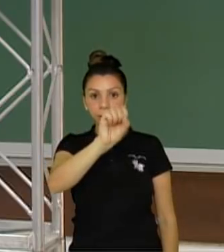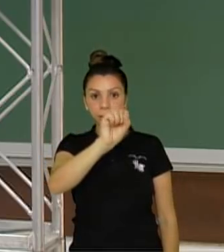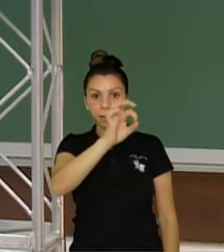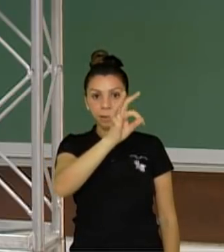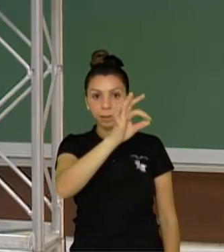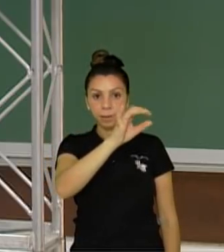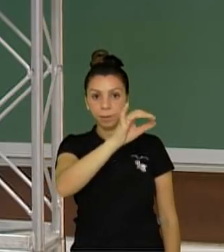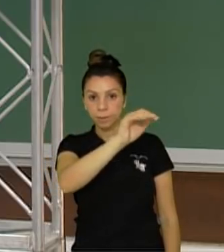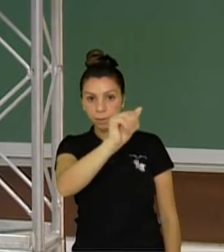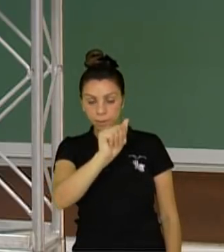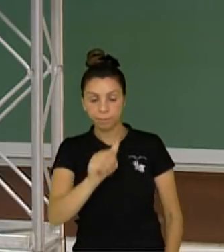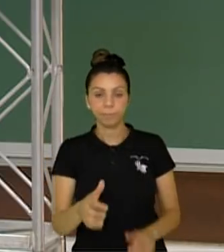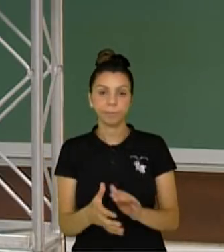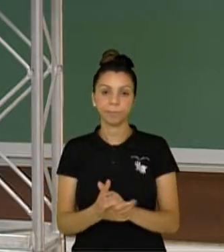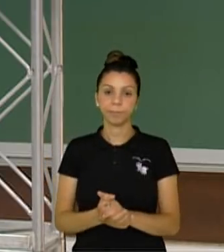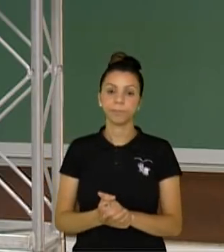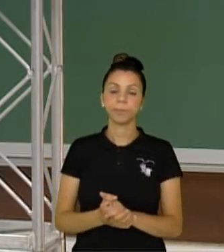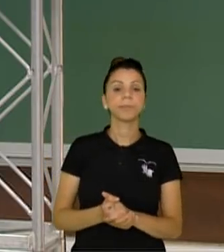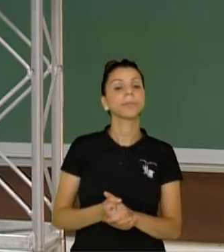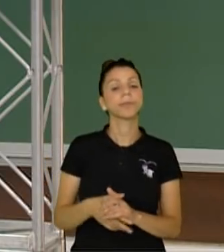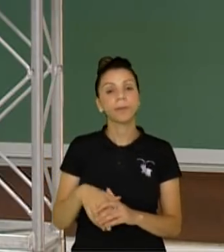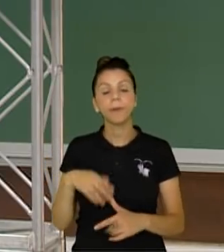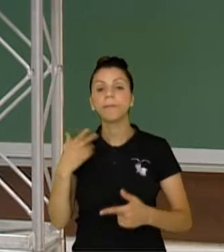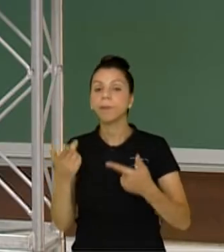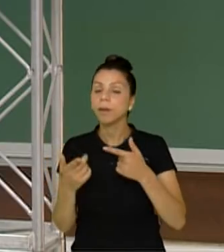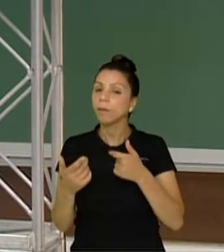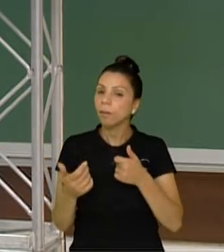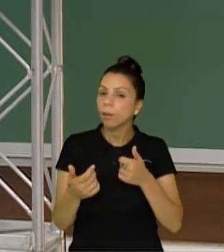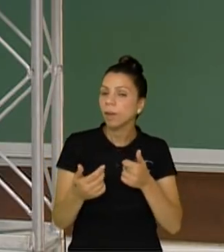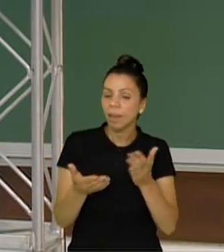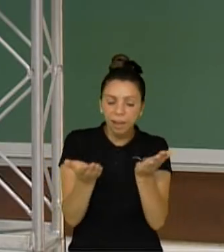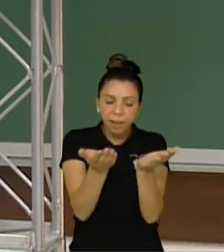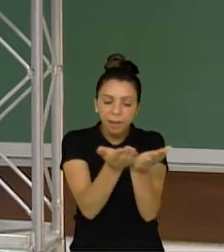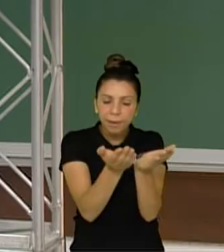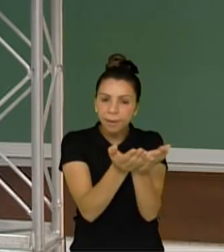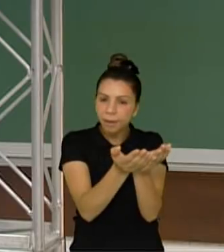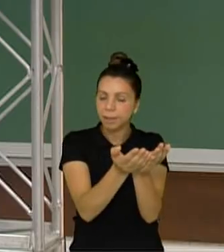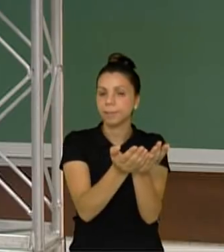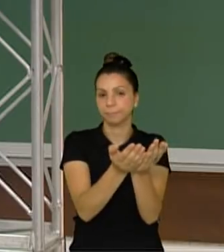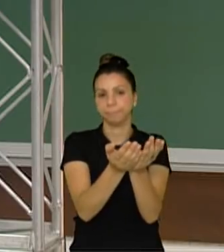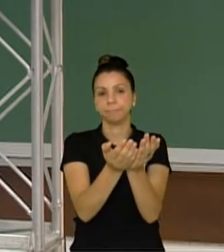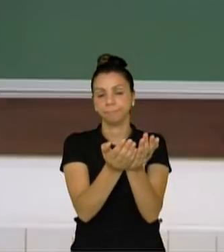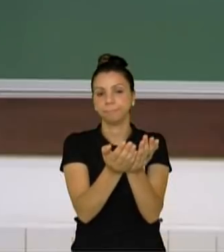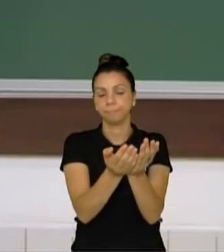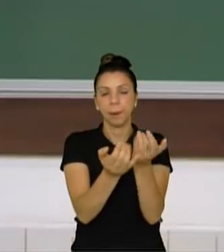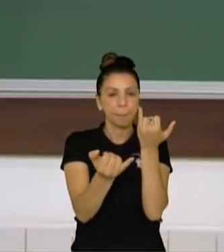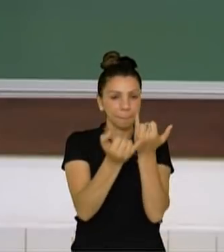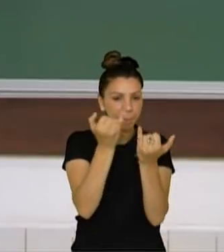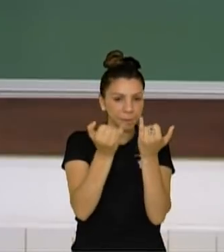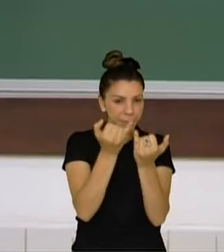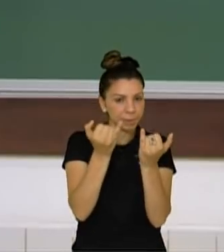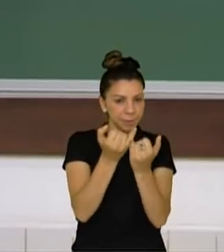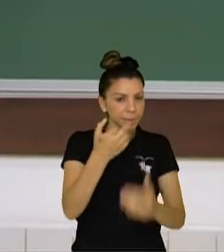repetindo, reforçando o que já foi dito, vai de encontro com o relato bíblico do Gênesis.